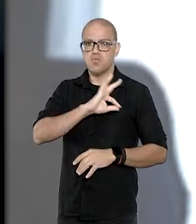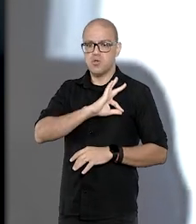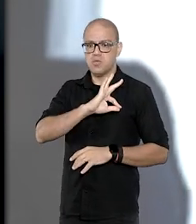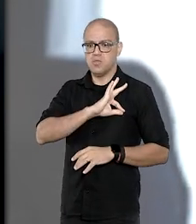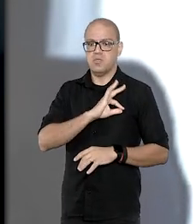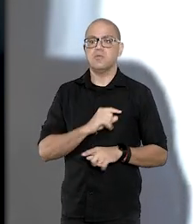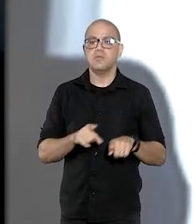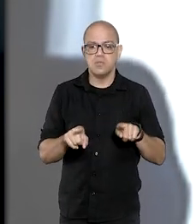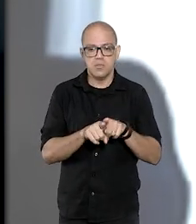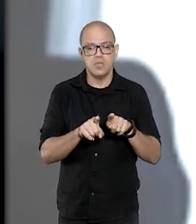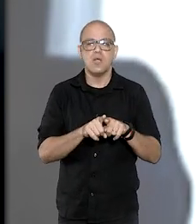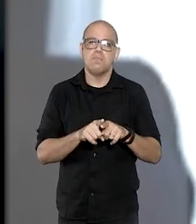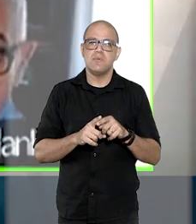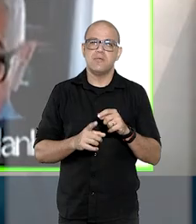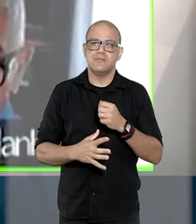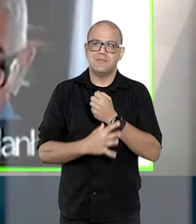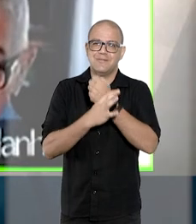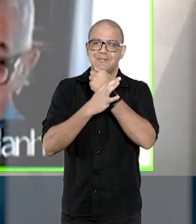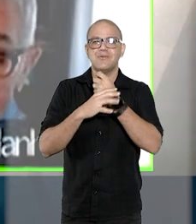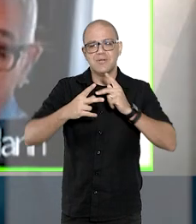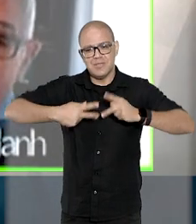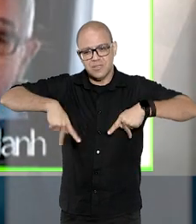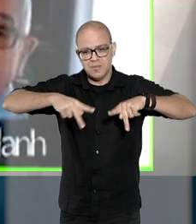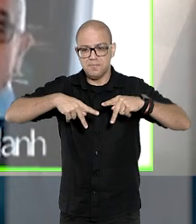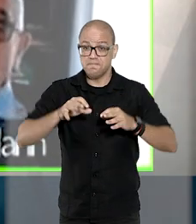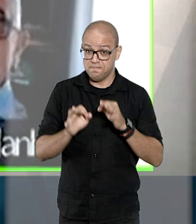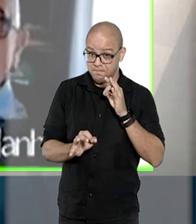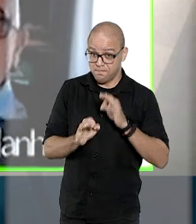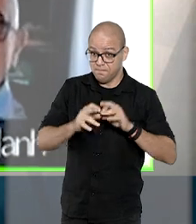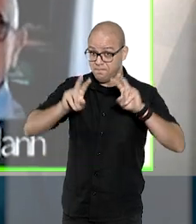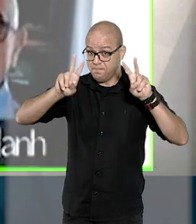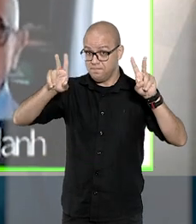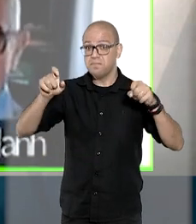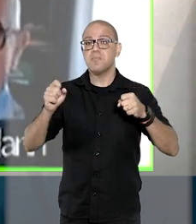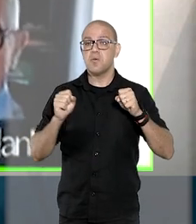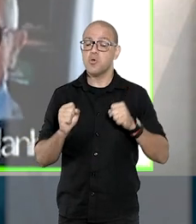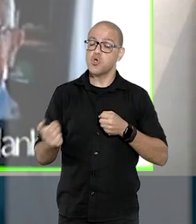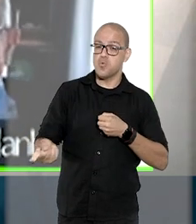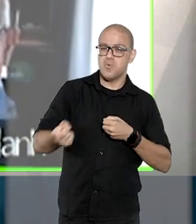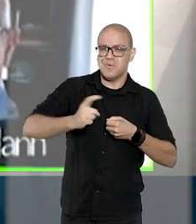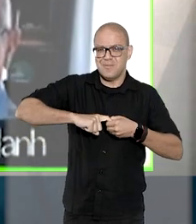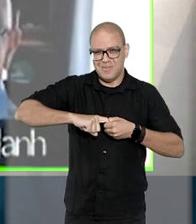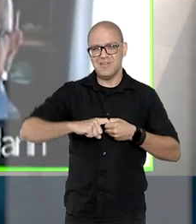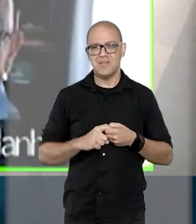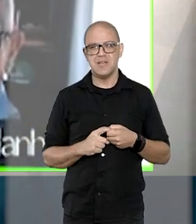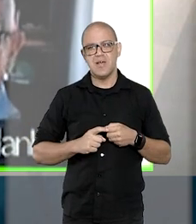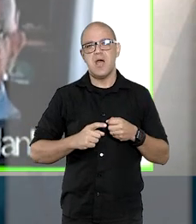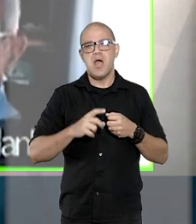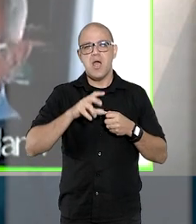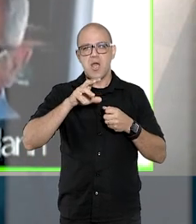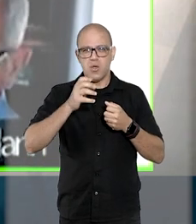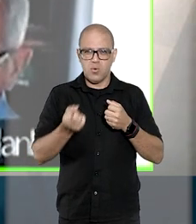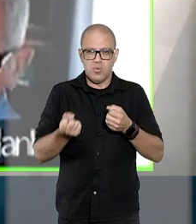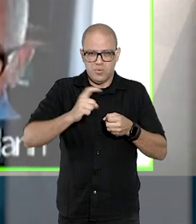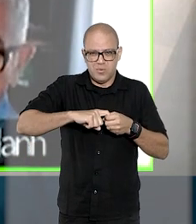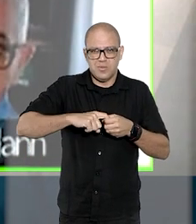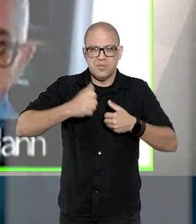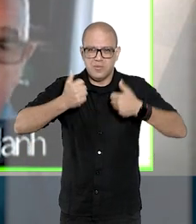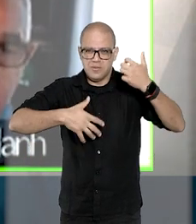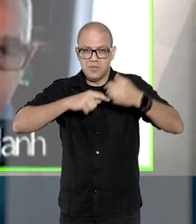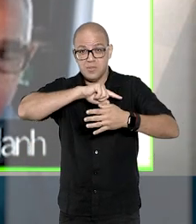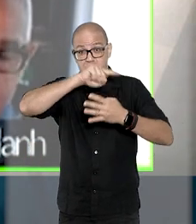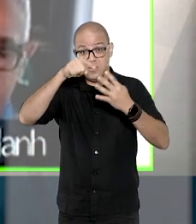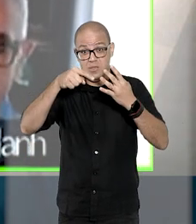consequentemente, da segurança pública. Com o julgamento do tema, podem voltar a tramitar os recursos especiais e agravos em recurso